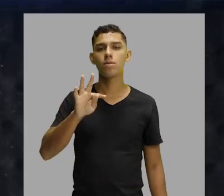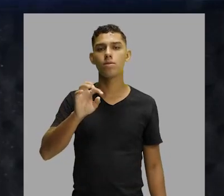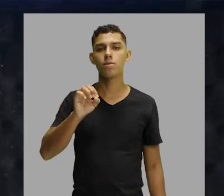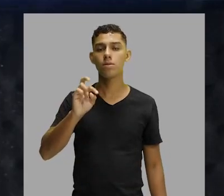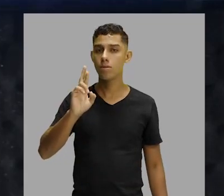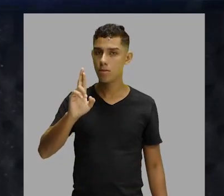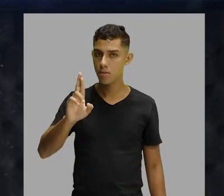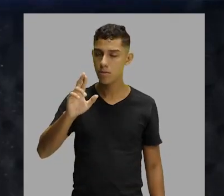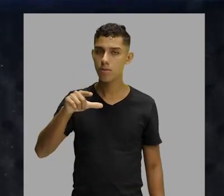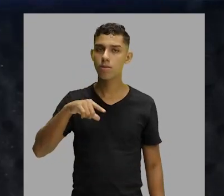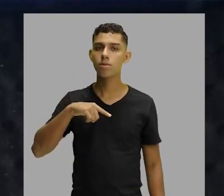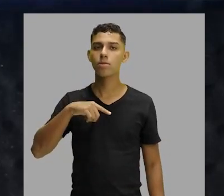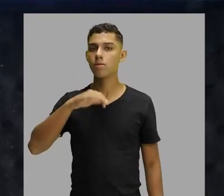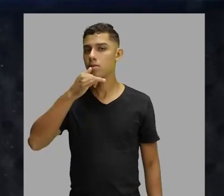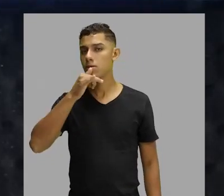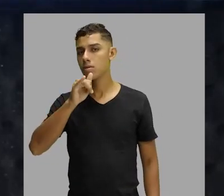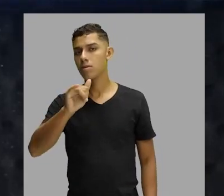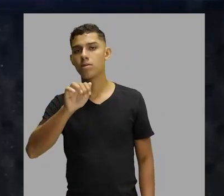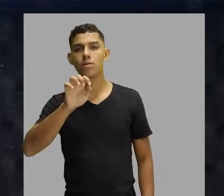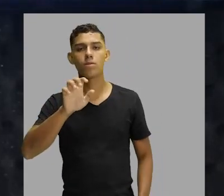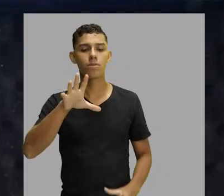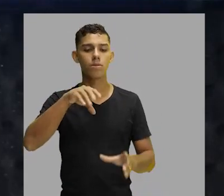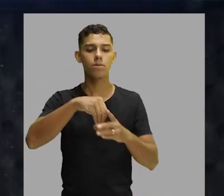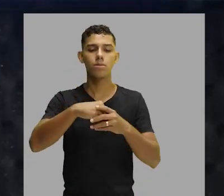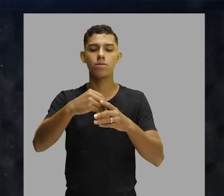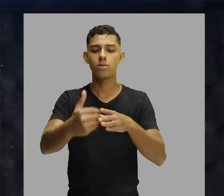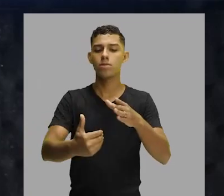gap. Então essa energia vem por algum fator externo,